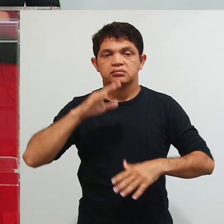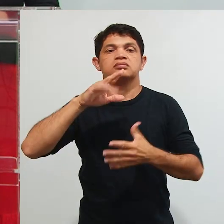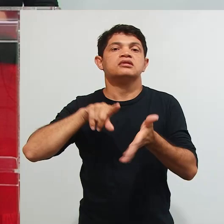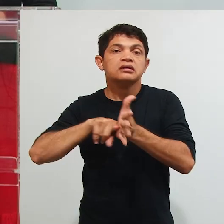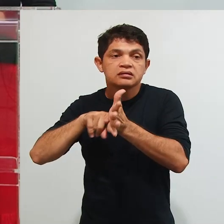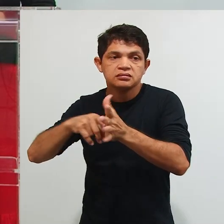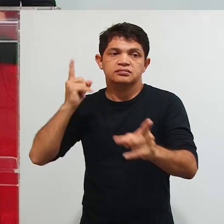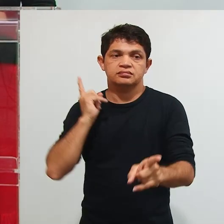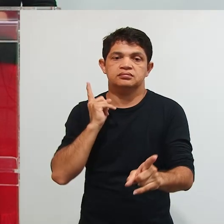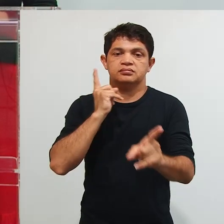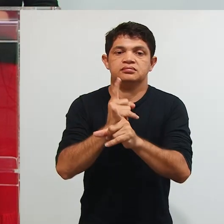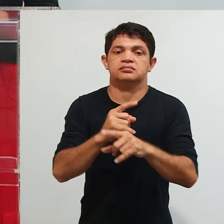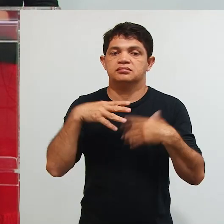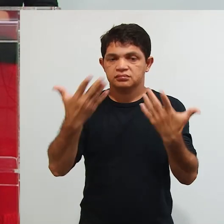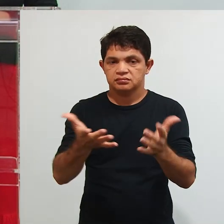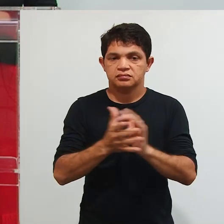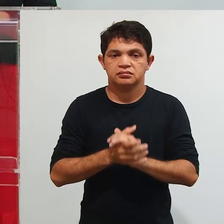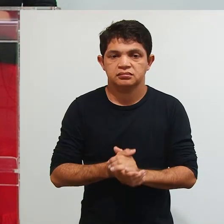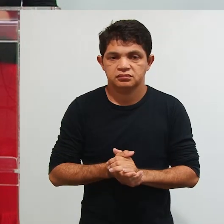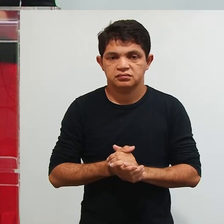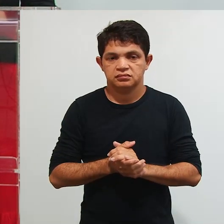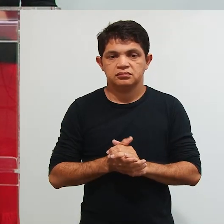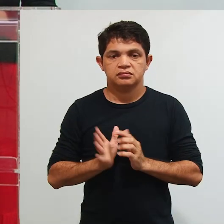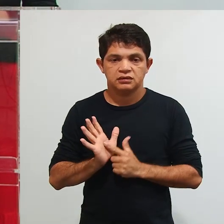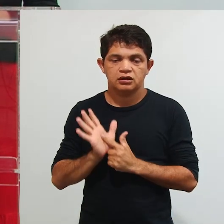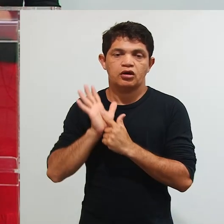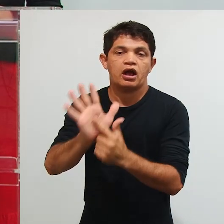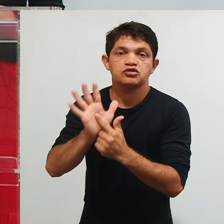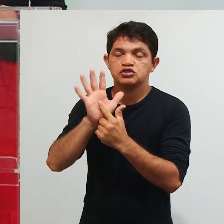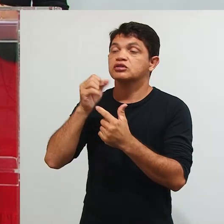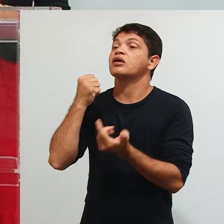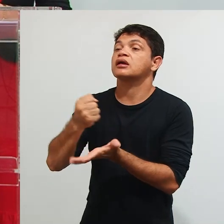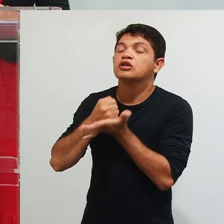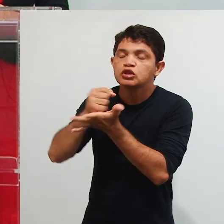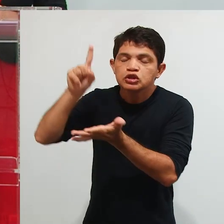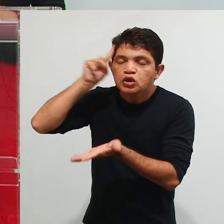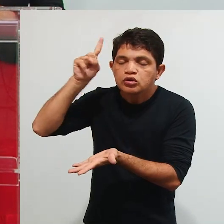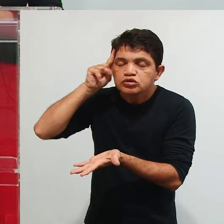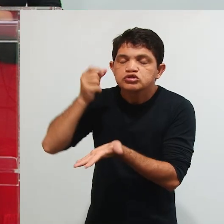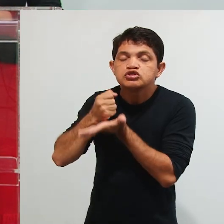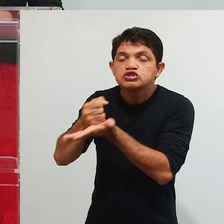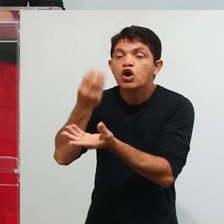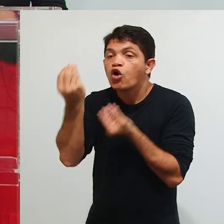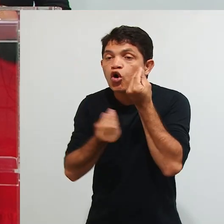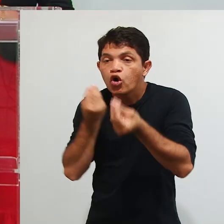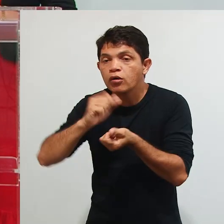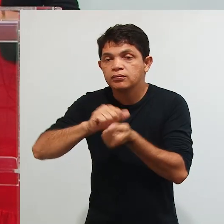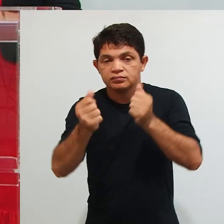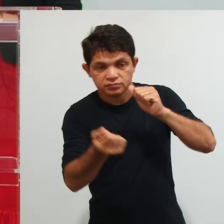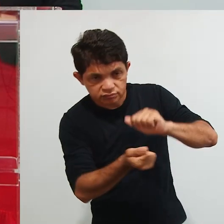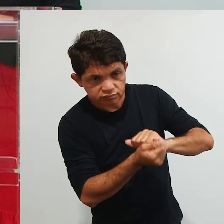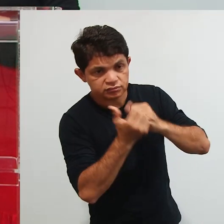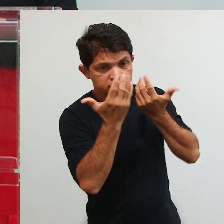de informação, né, no caso, para ajudar no diagnóstico.